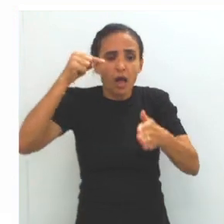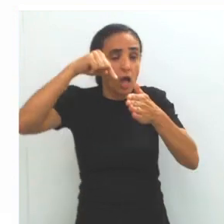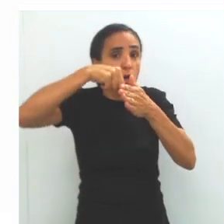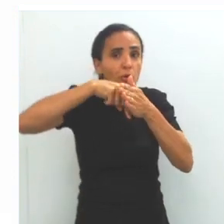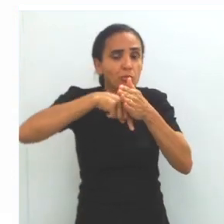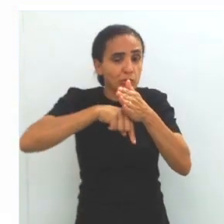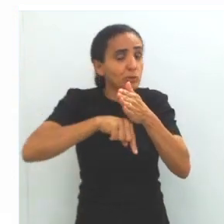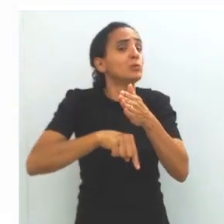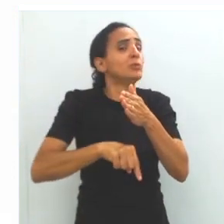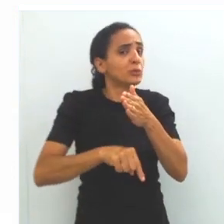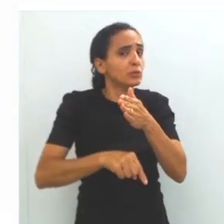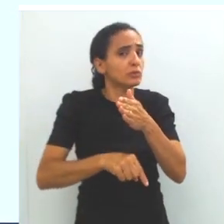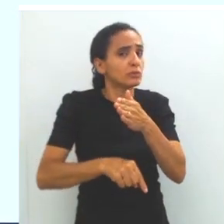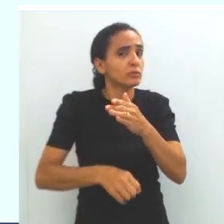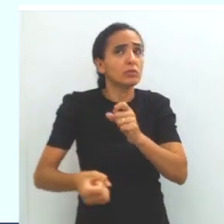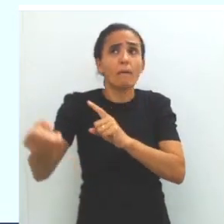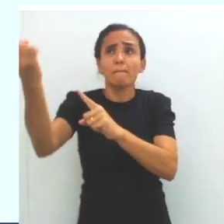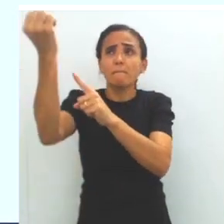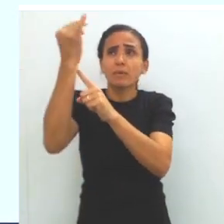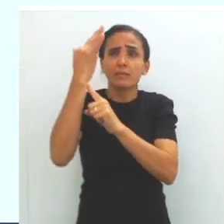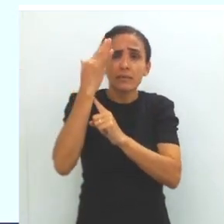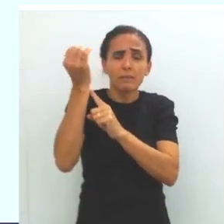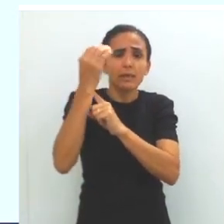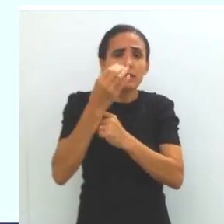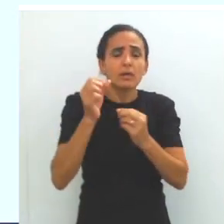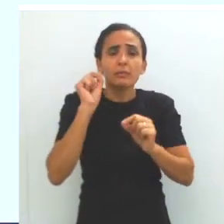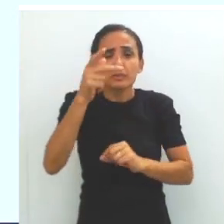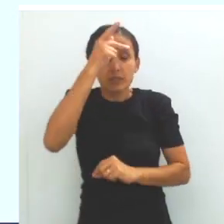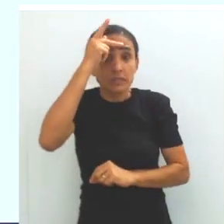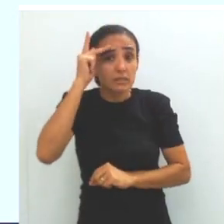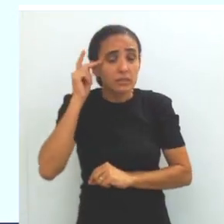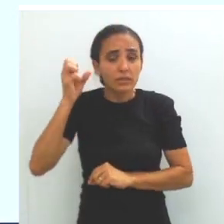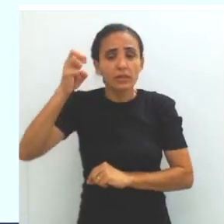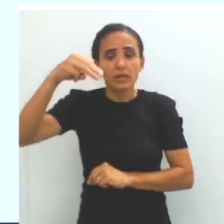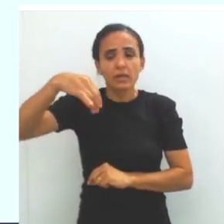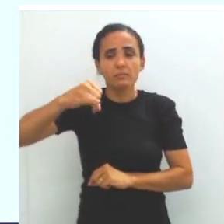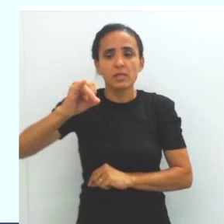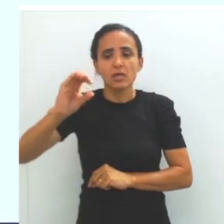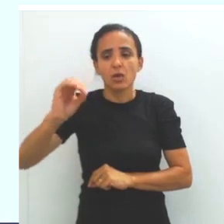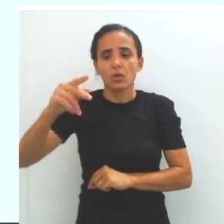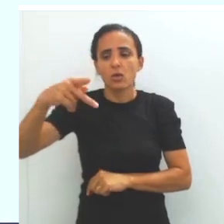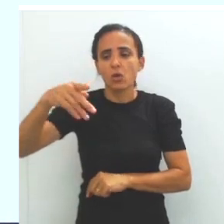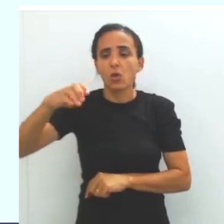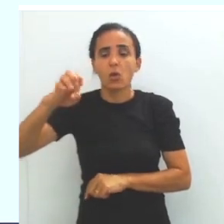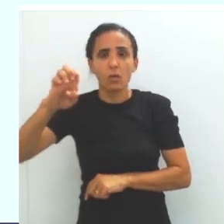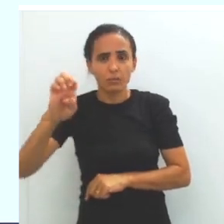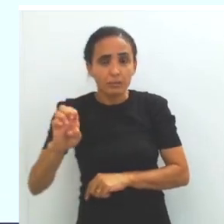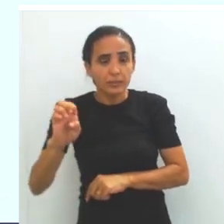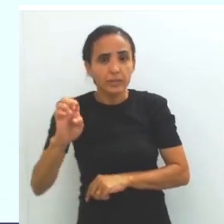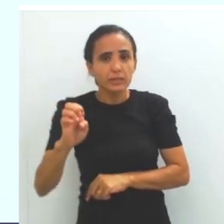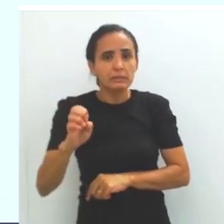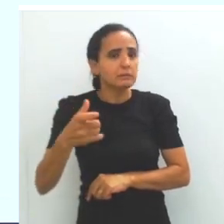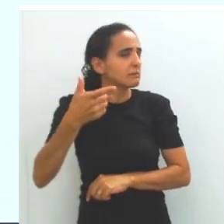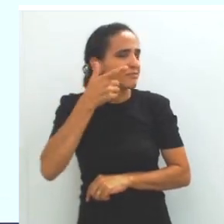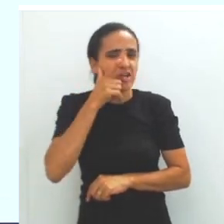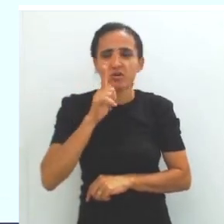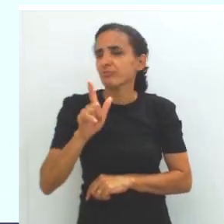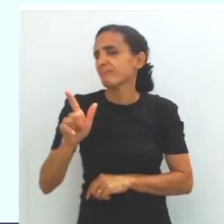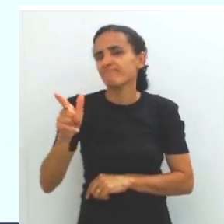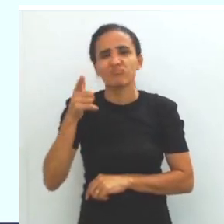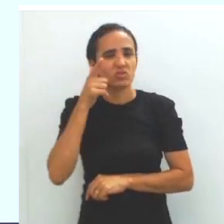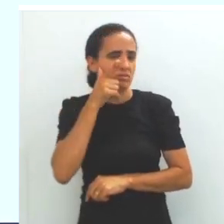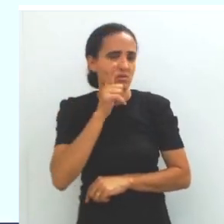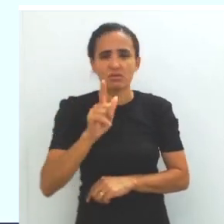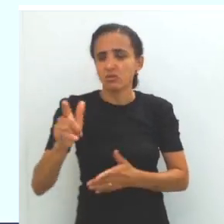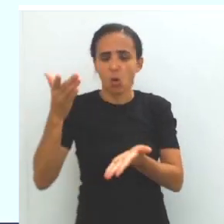que chegar até a retina, até o fundão. Quem é míope significa que a luz, o ponto focal,